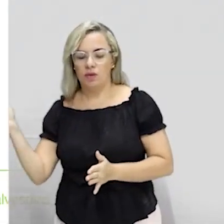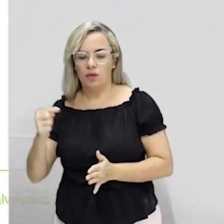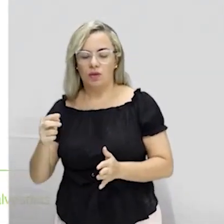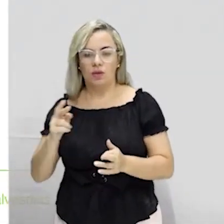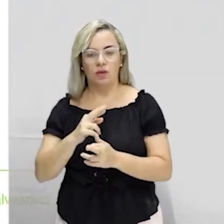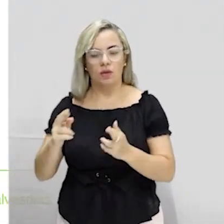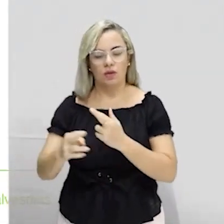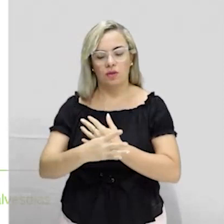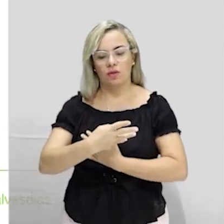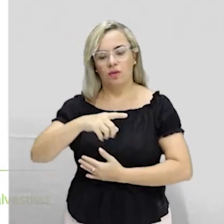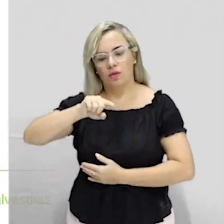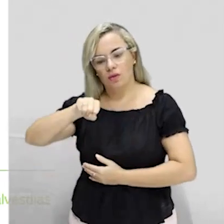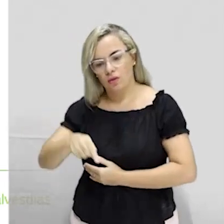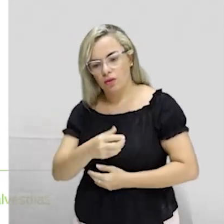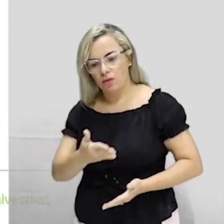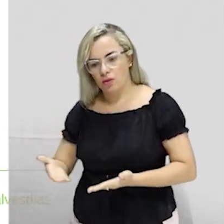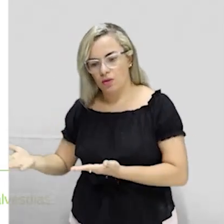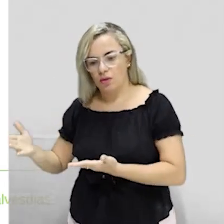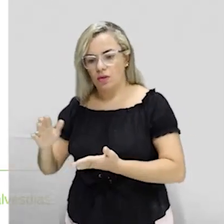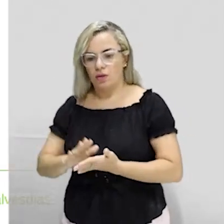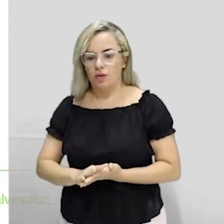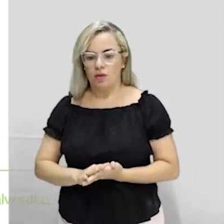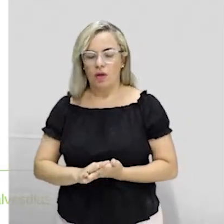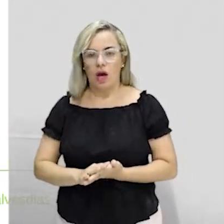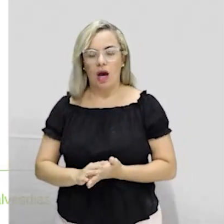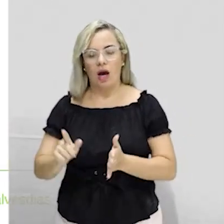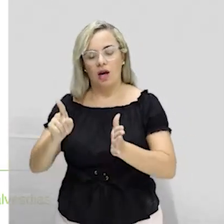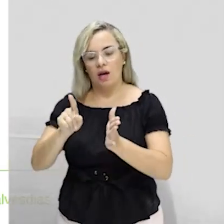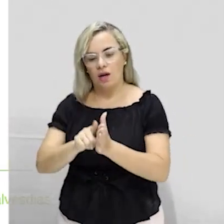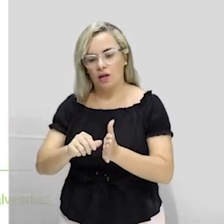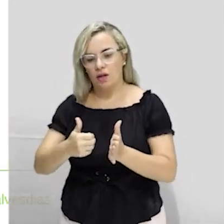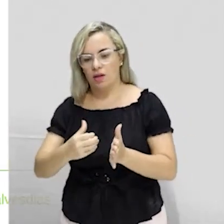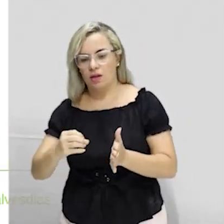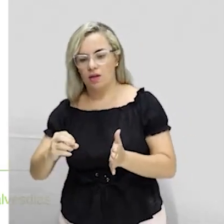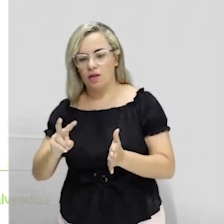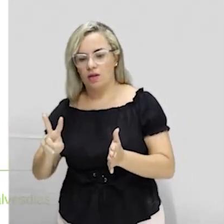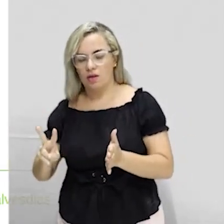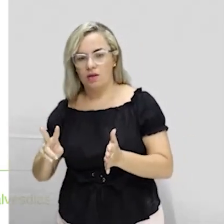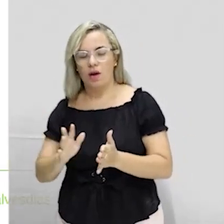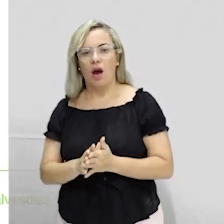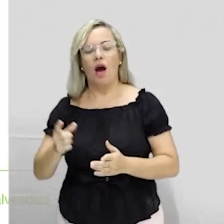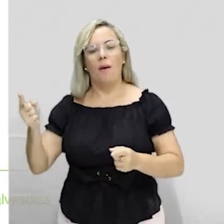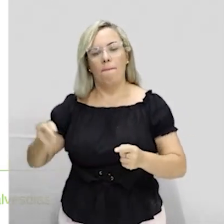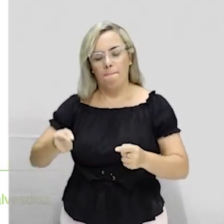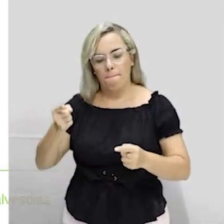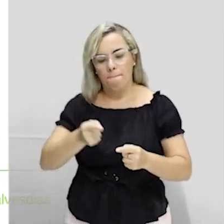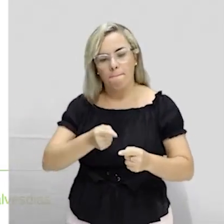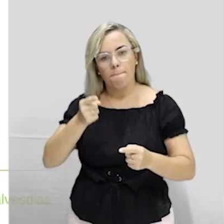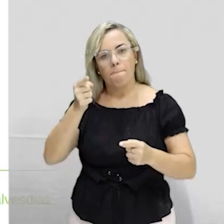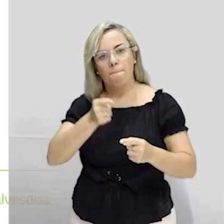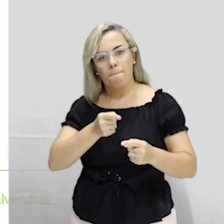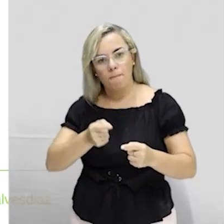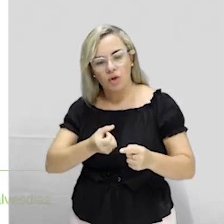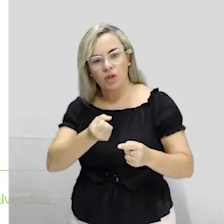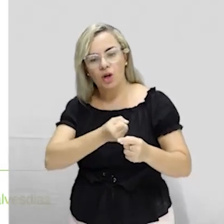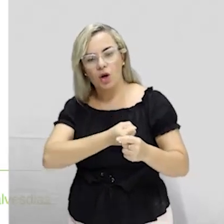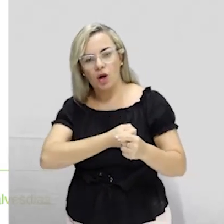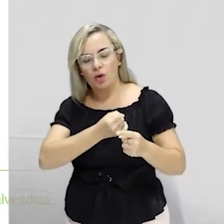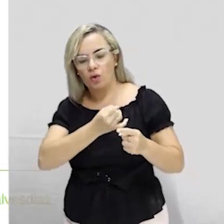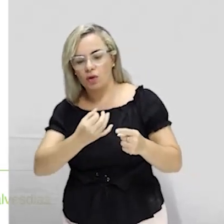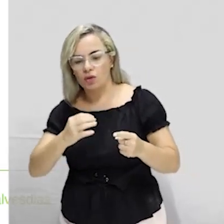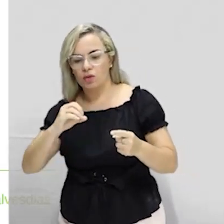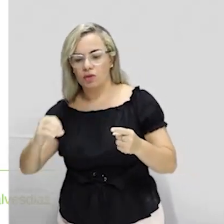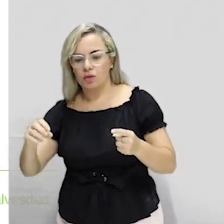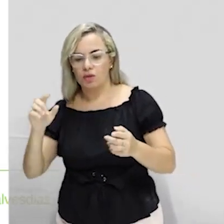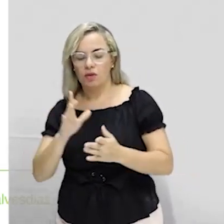Essa subtração, né, deu 100V, cortando zeros na mesma quantidade, que é a mesma coisa de você fazer a divisão,